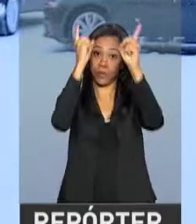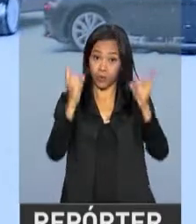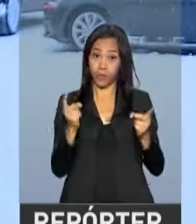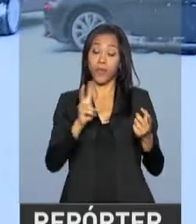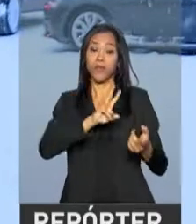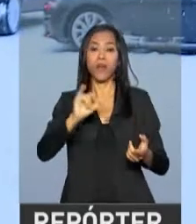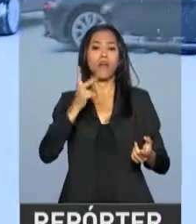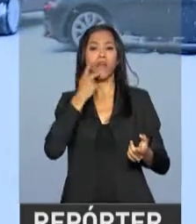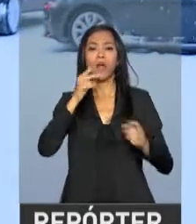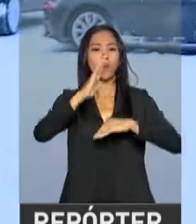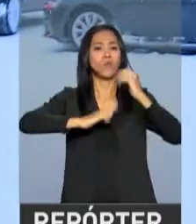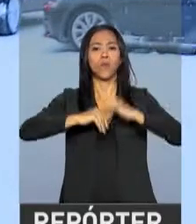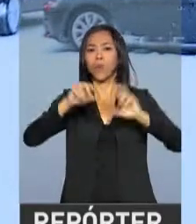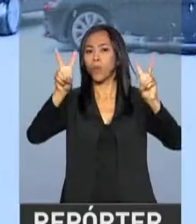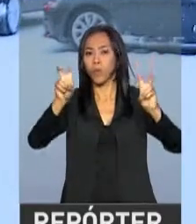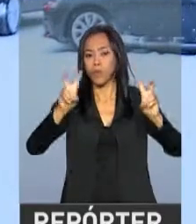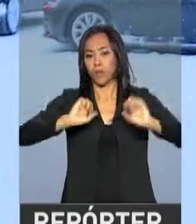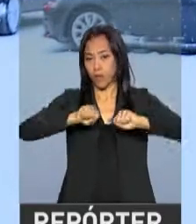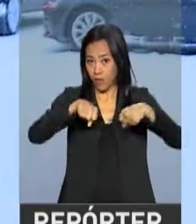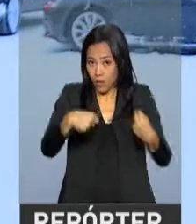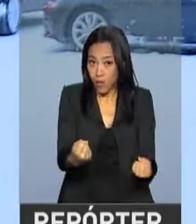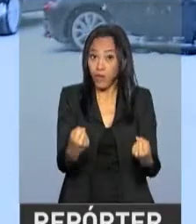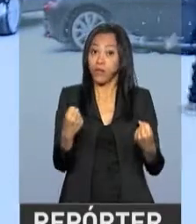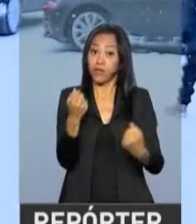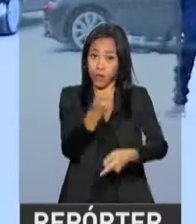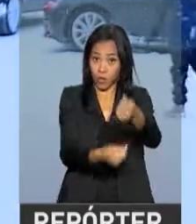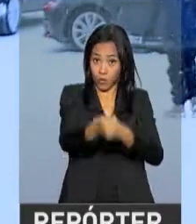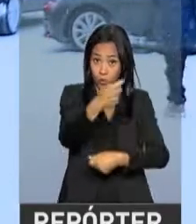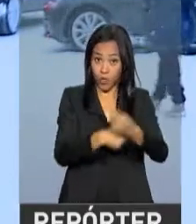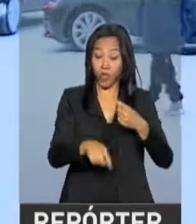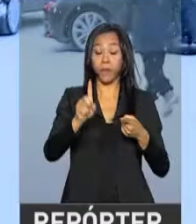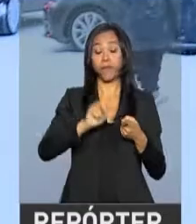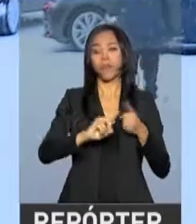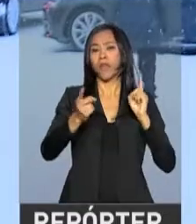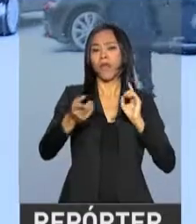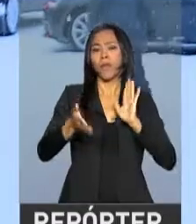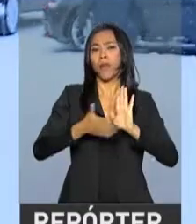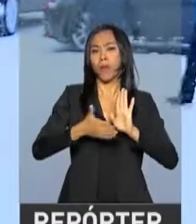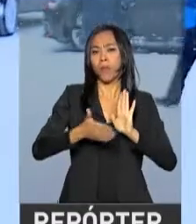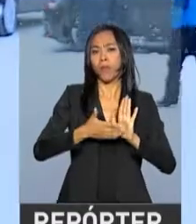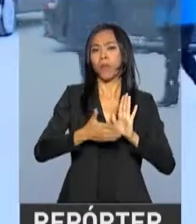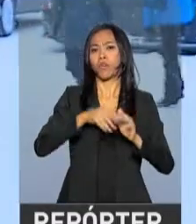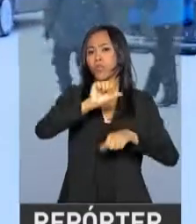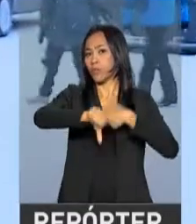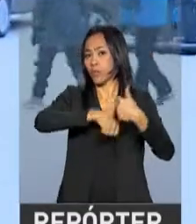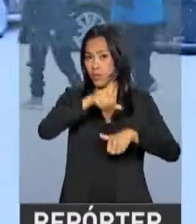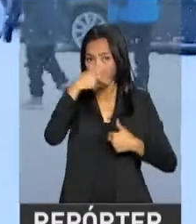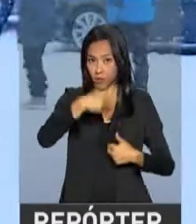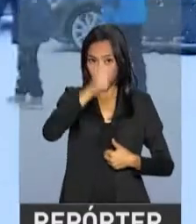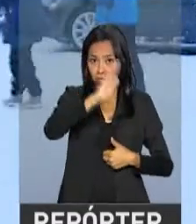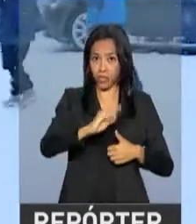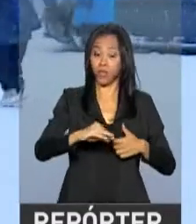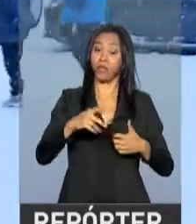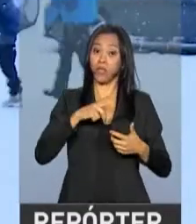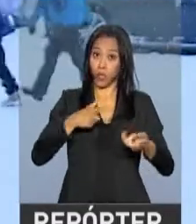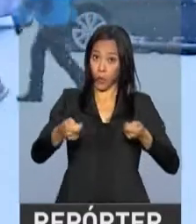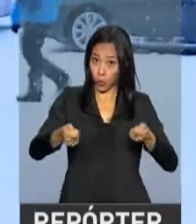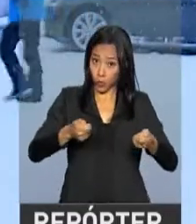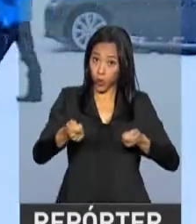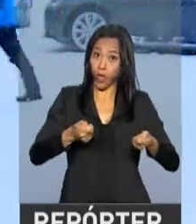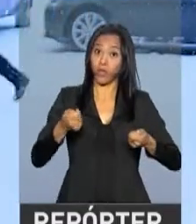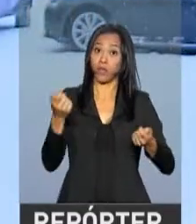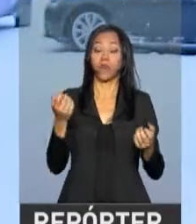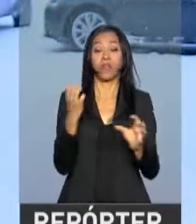da economia brasileira apresentar a agenda de reformas que tem equilibrado as contas públicas e melhorar o ambiente